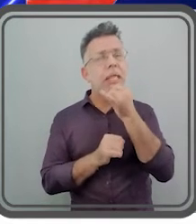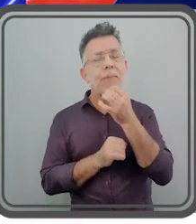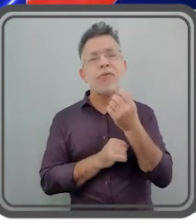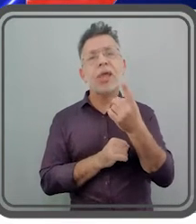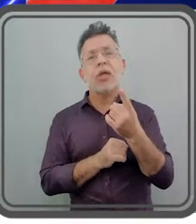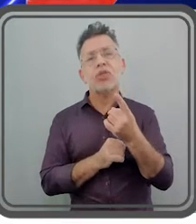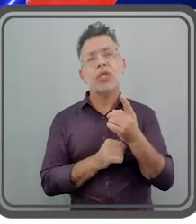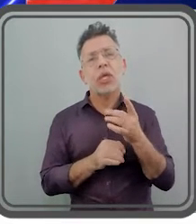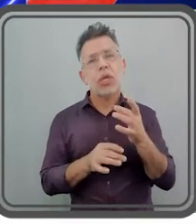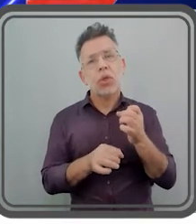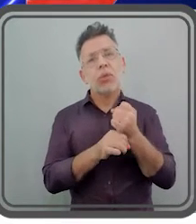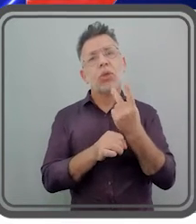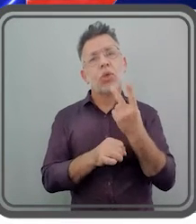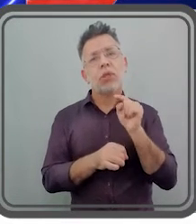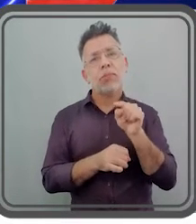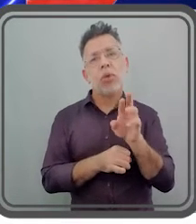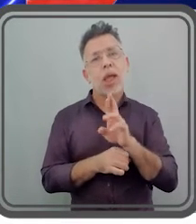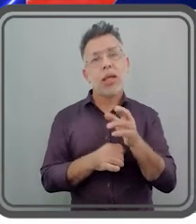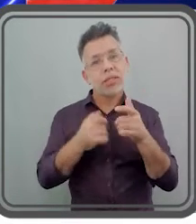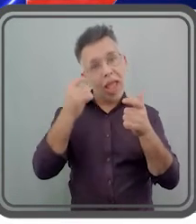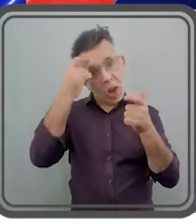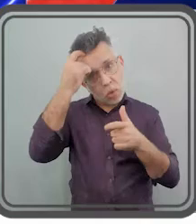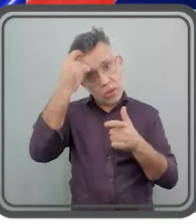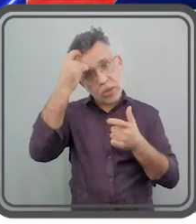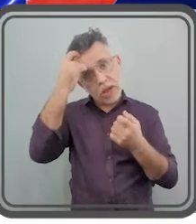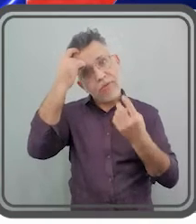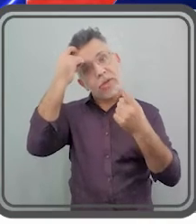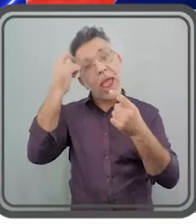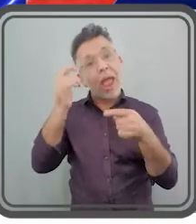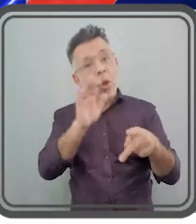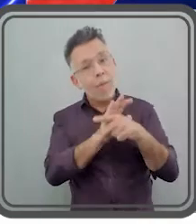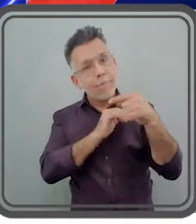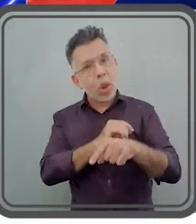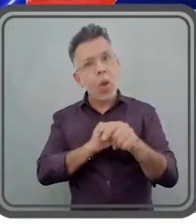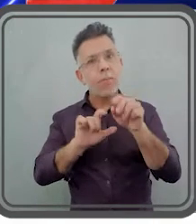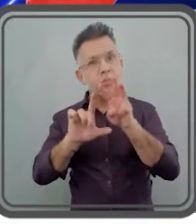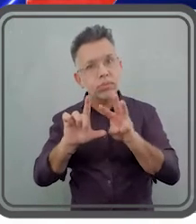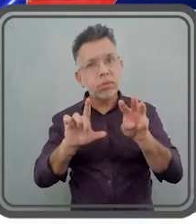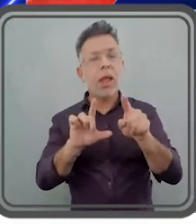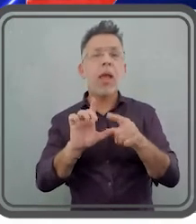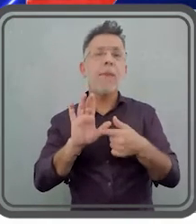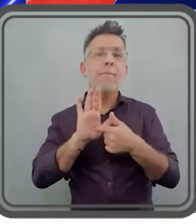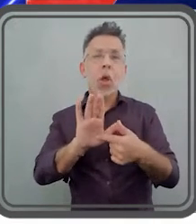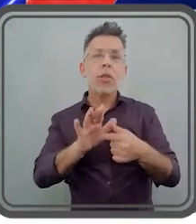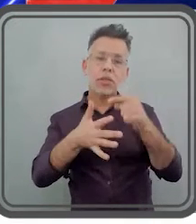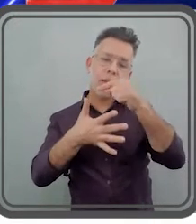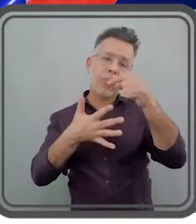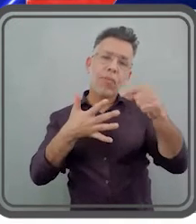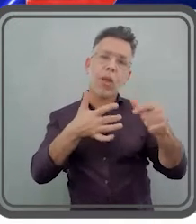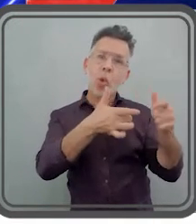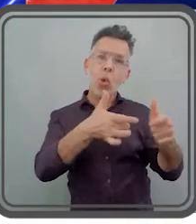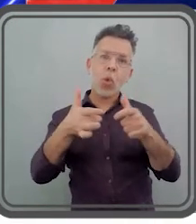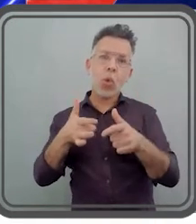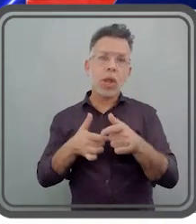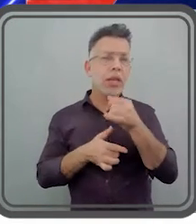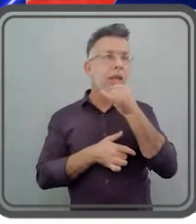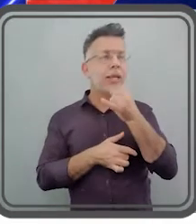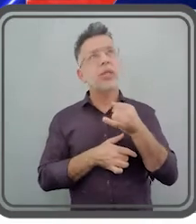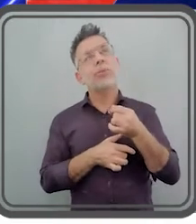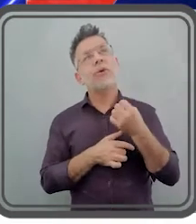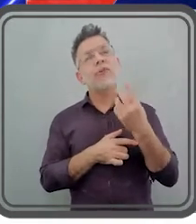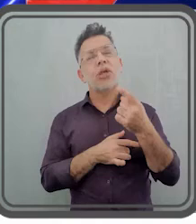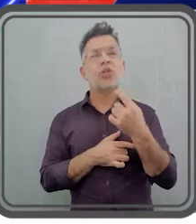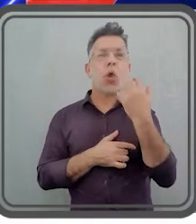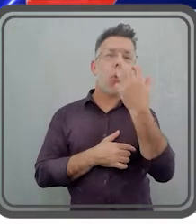r$ 2 aonde eu posso ir com dois reais e aí no próprio pai que te dá uma série de destinos em r$ 2000 aí você pode ficar uma viagem romântica